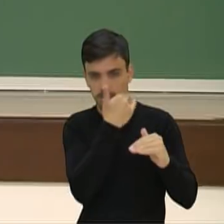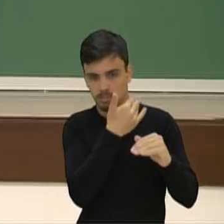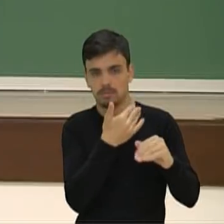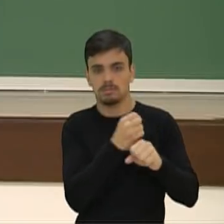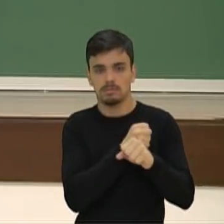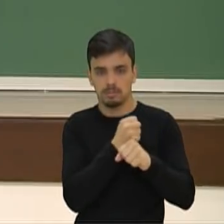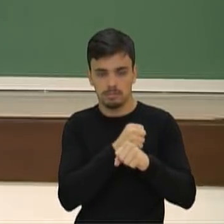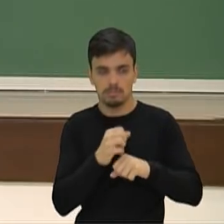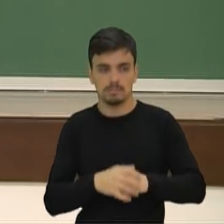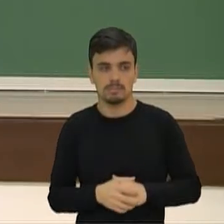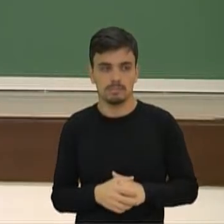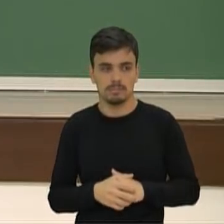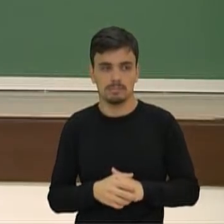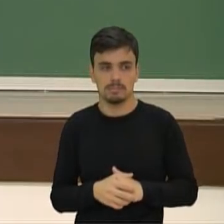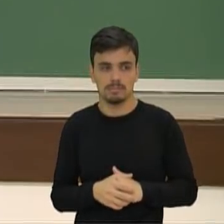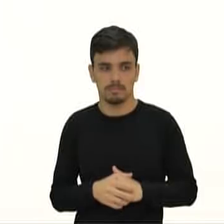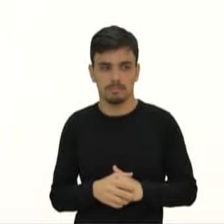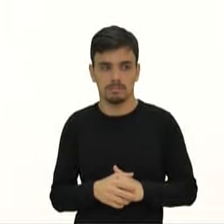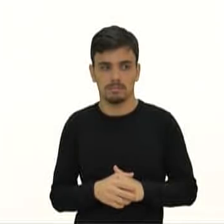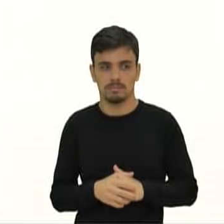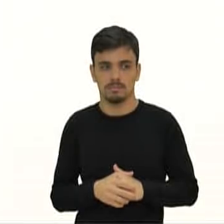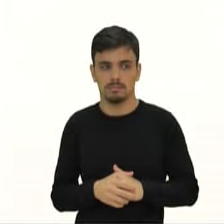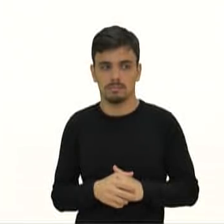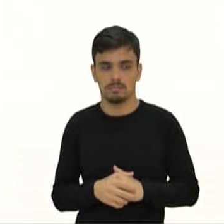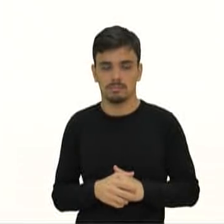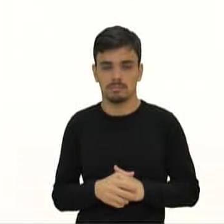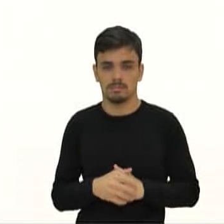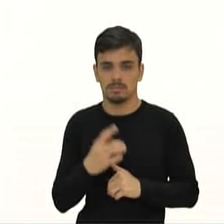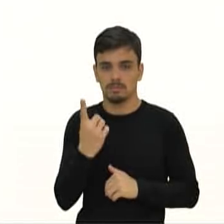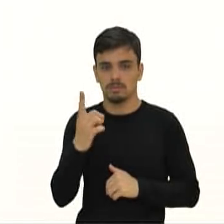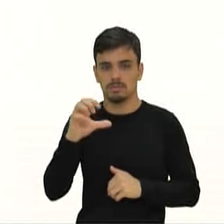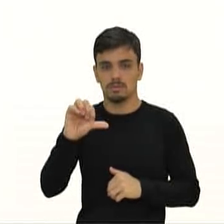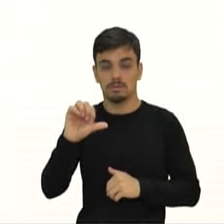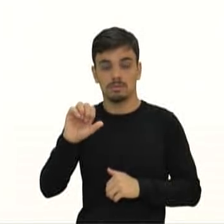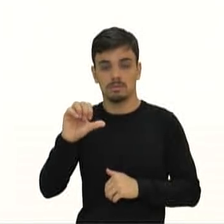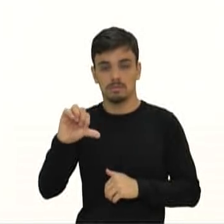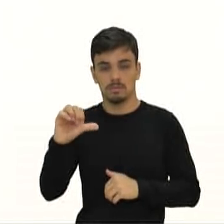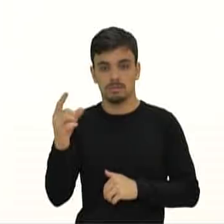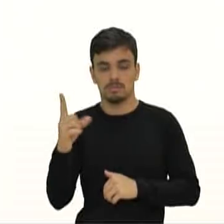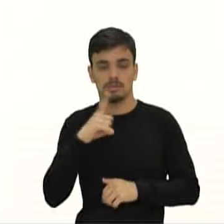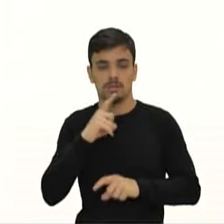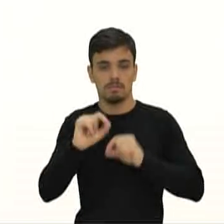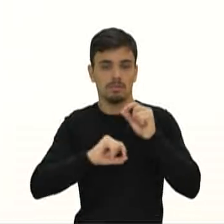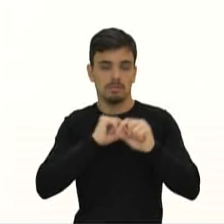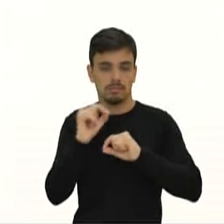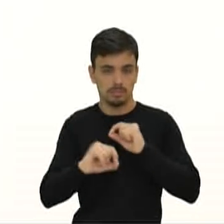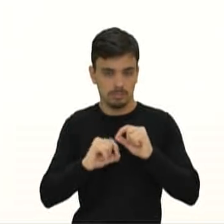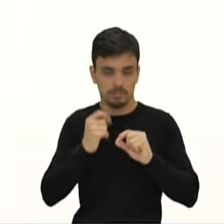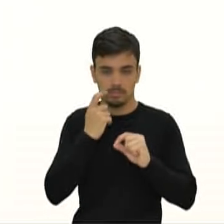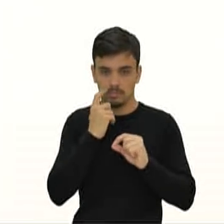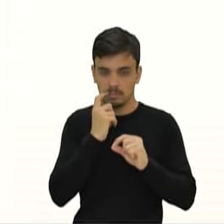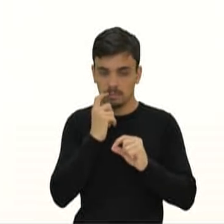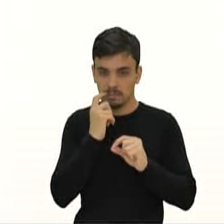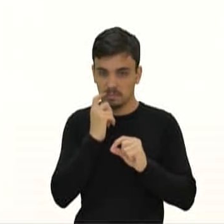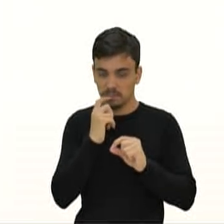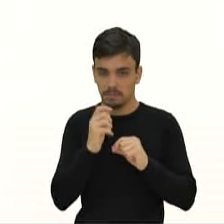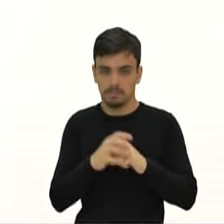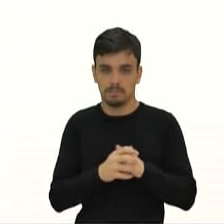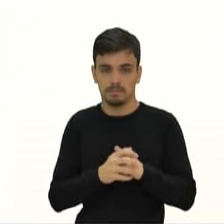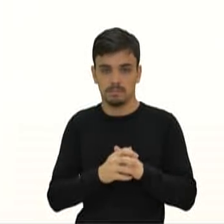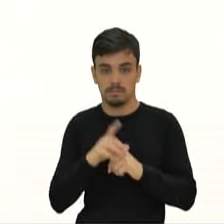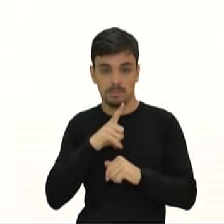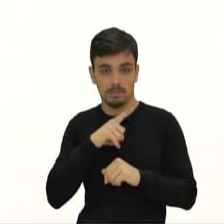que teve, tá? Me acompanhe novamente na tela ali. Já em 1991, então teve uma especificação do laser para